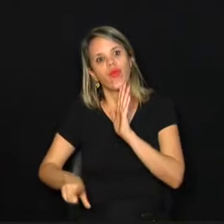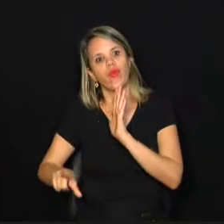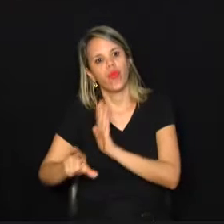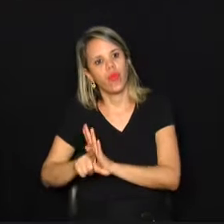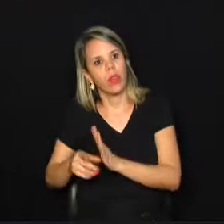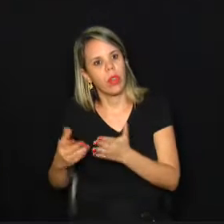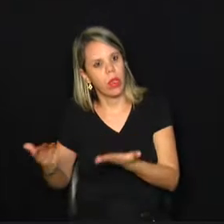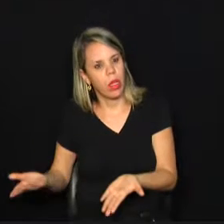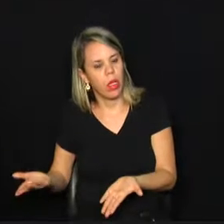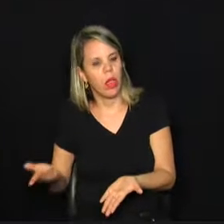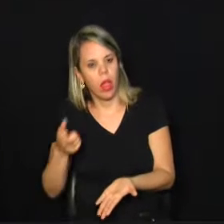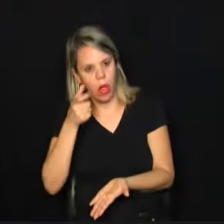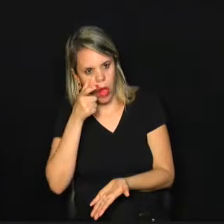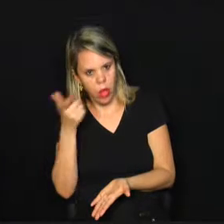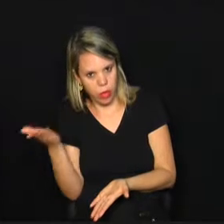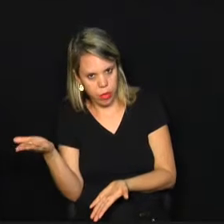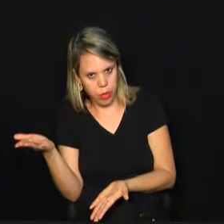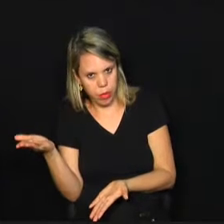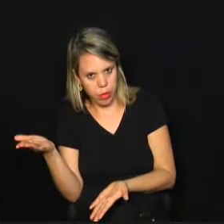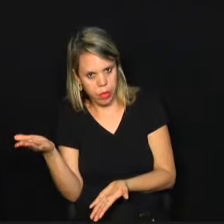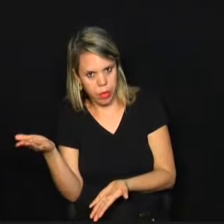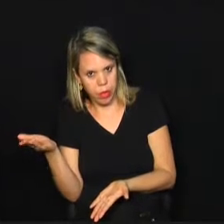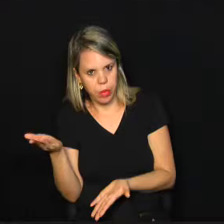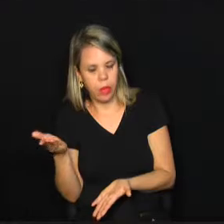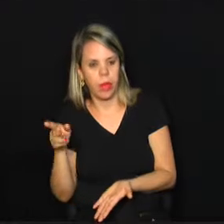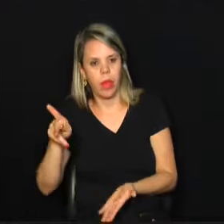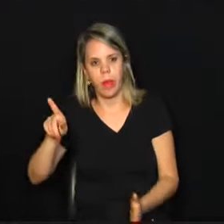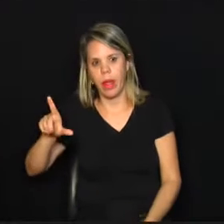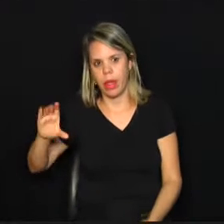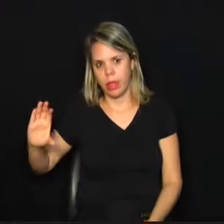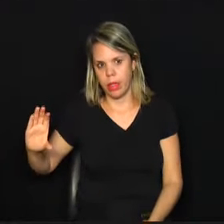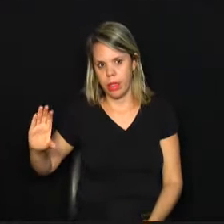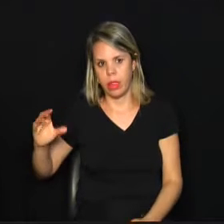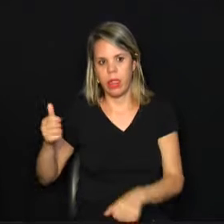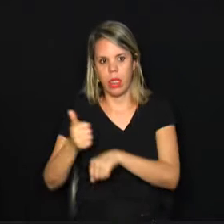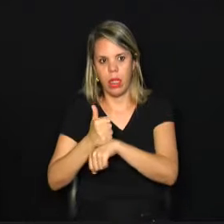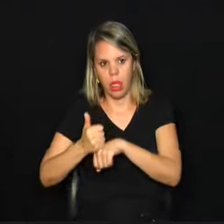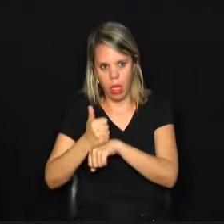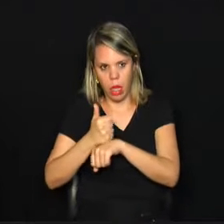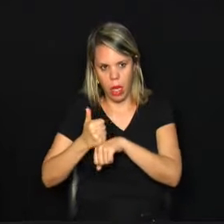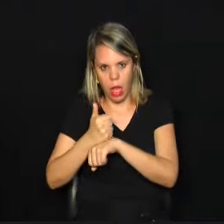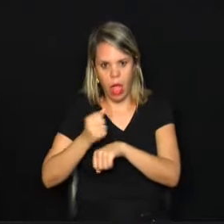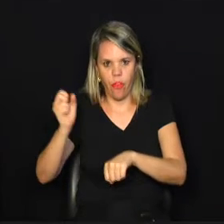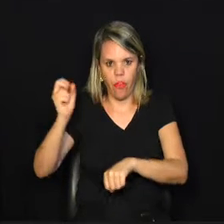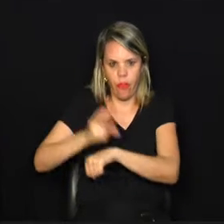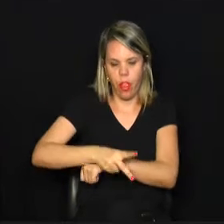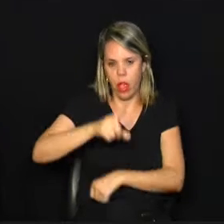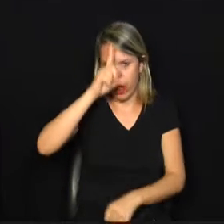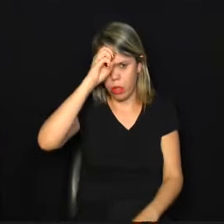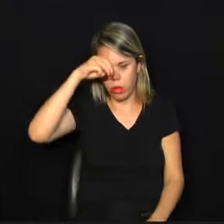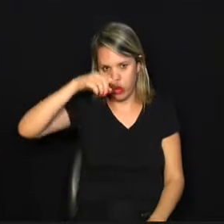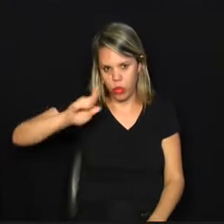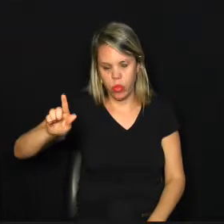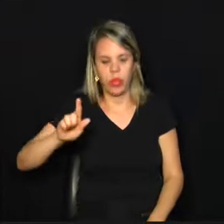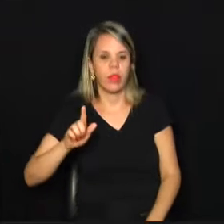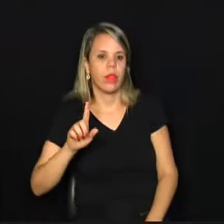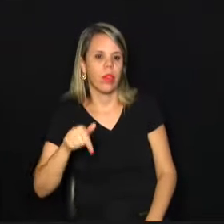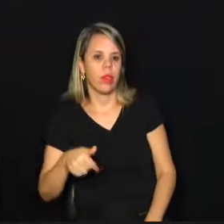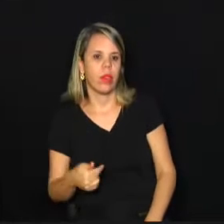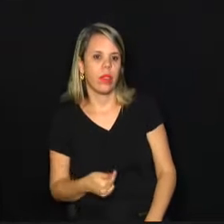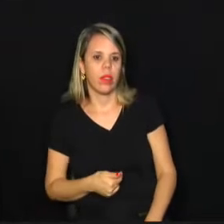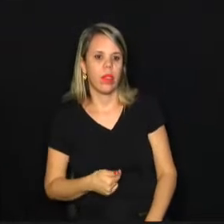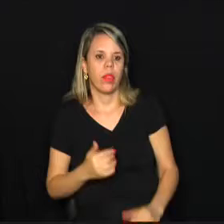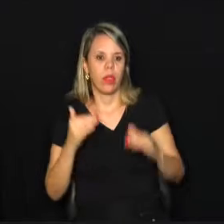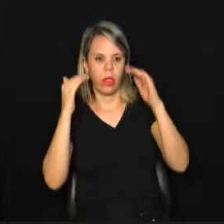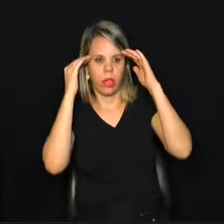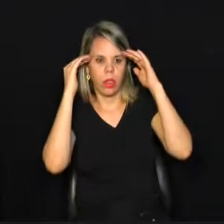mundo está conseguindo enxergar. Então, tá bom. Então, essa PLC de cargos e funções de confiança da Rede Marigatti, ela foi em cumprimento de